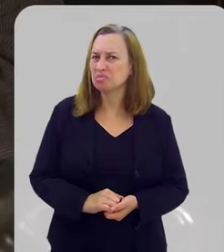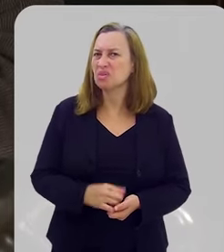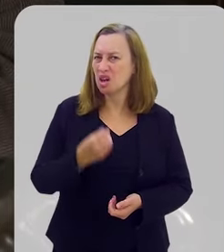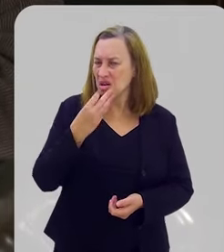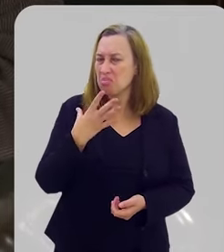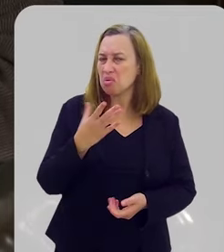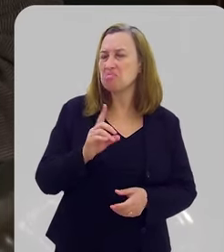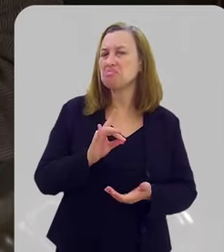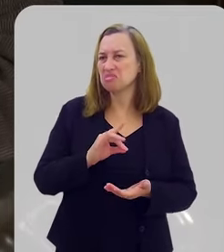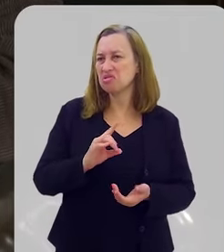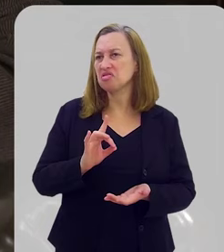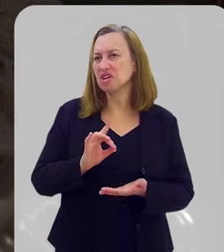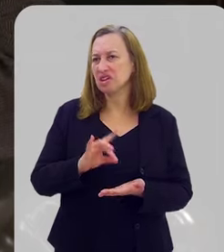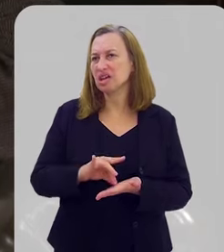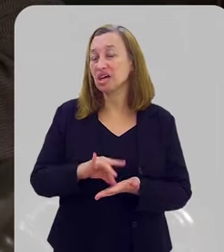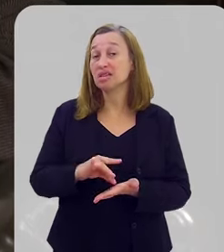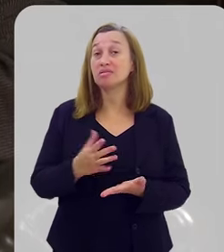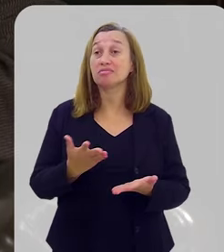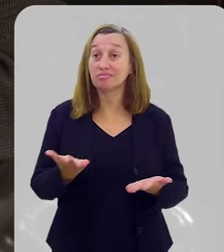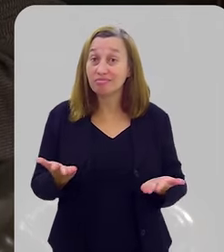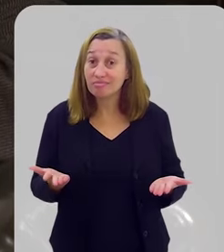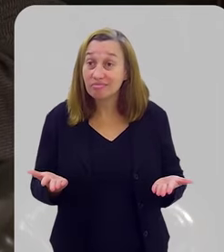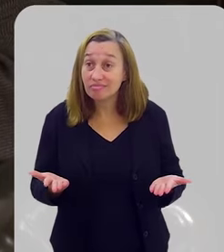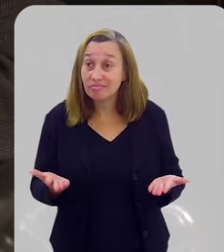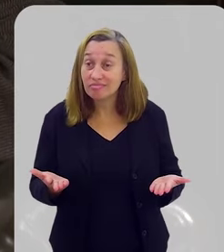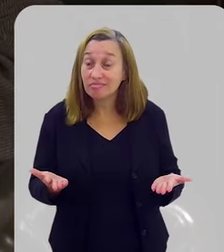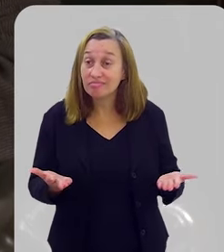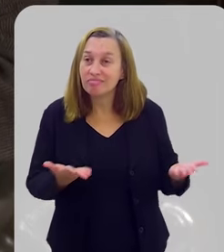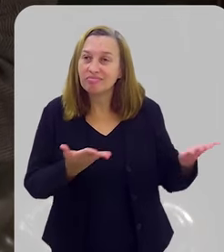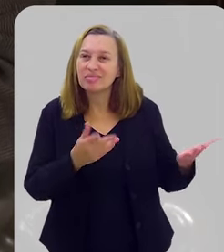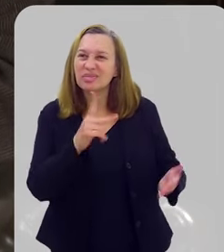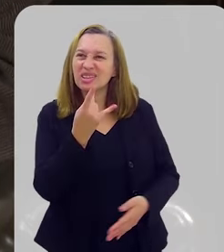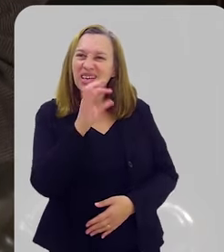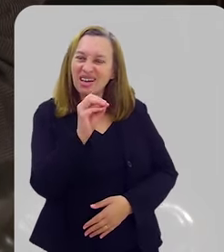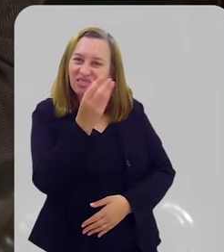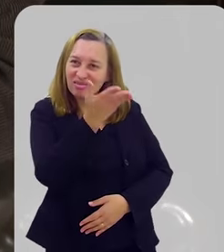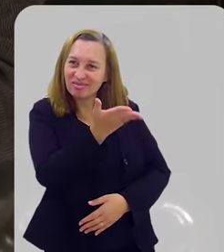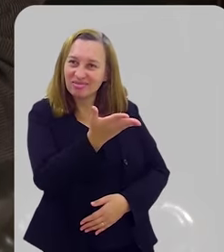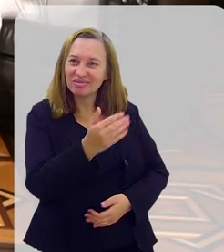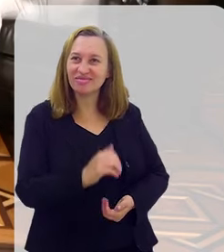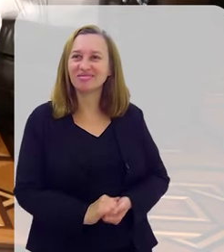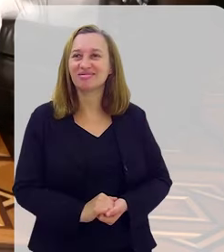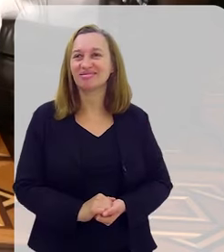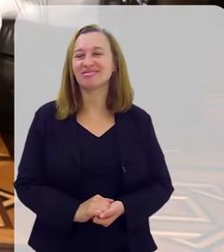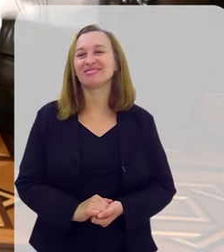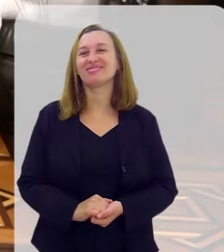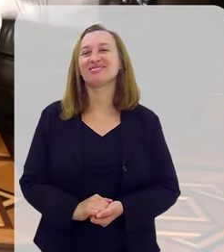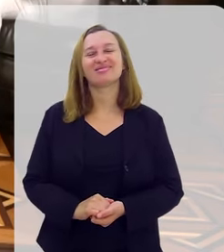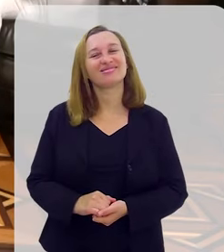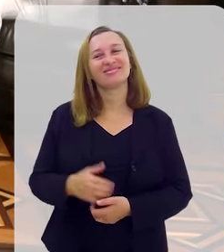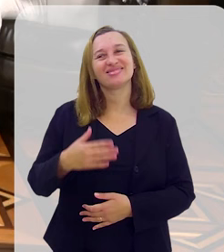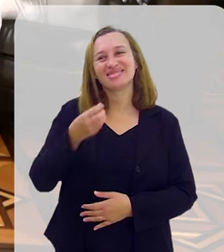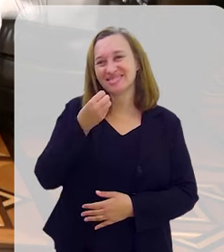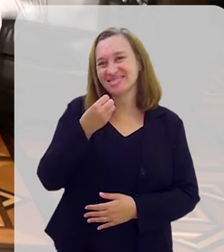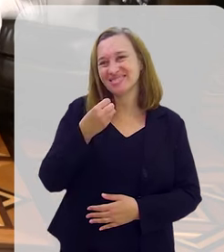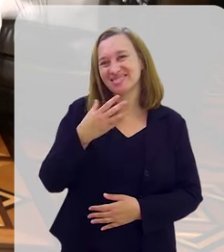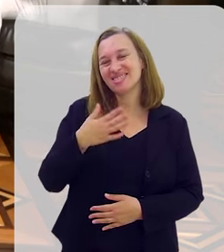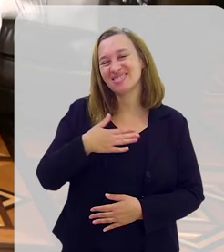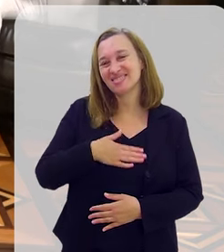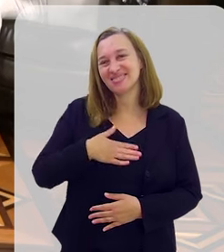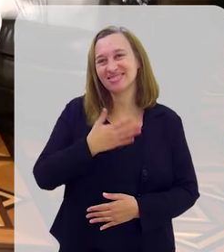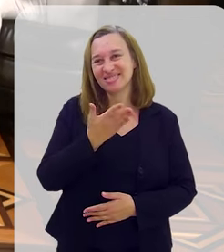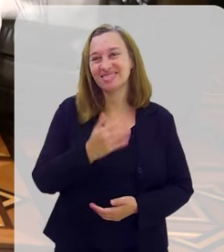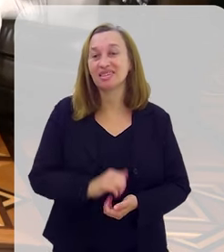jovem, mas é brabo. Senhoras e senhores, Iago Clayton. E aí, gente, tudo bem? Coisa boa,